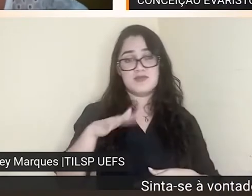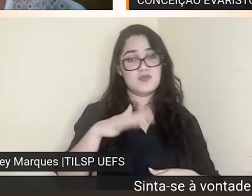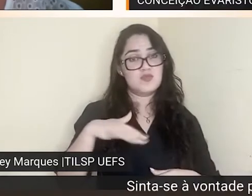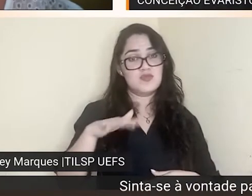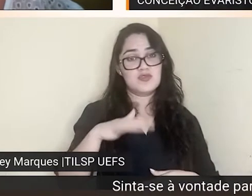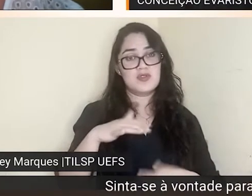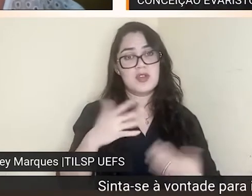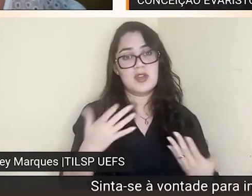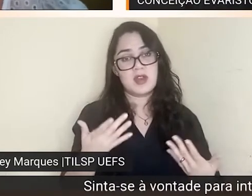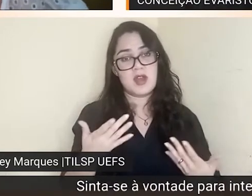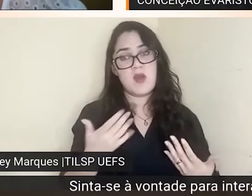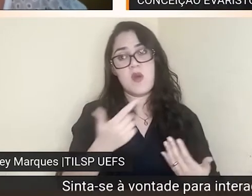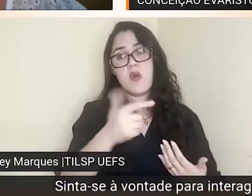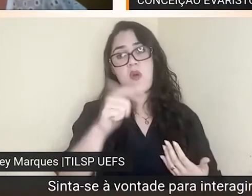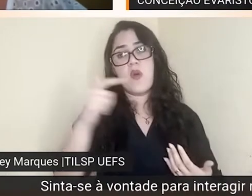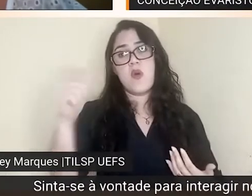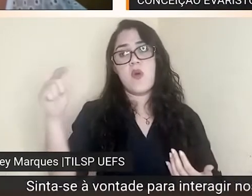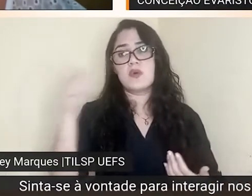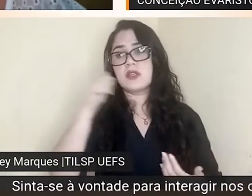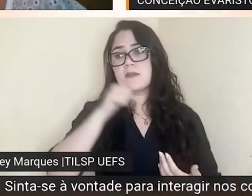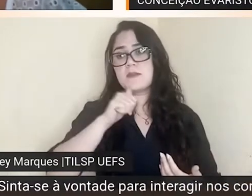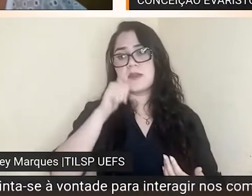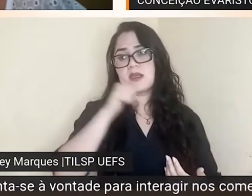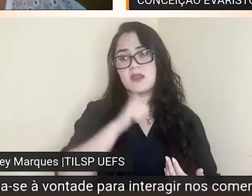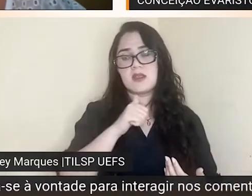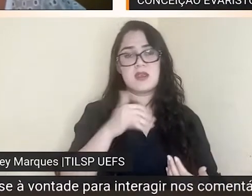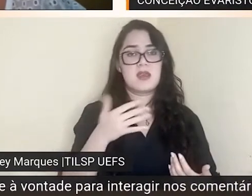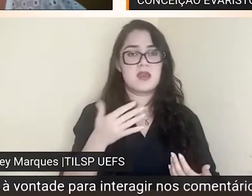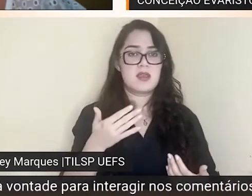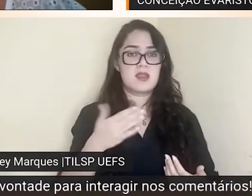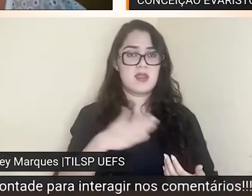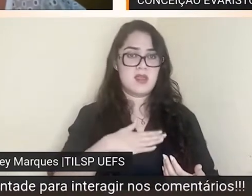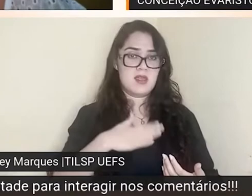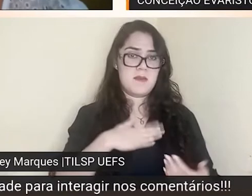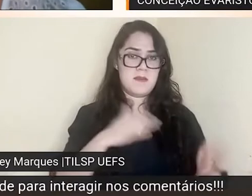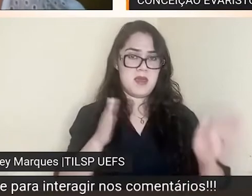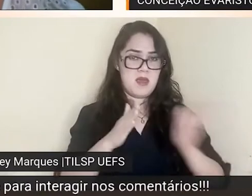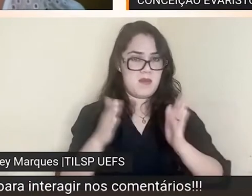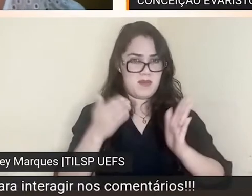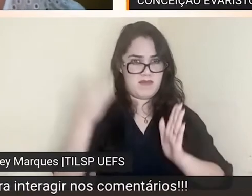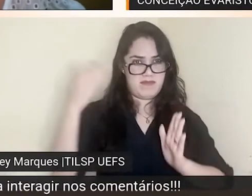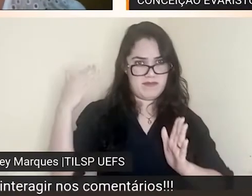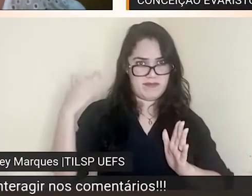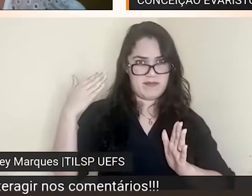ofereceu para várias meninas, né? Minhas contemporâneas, né?